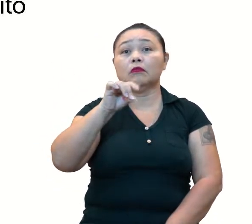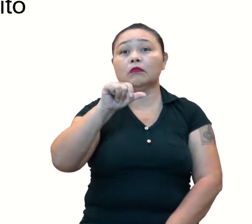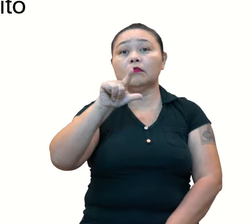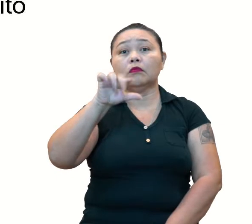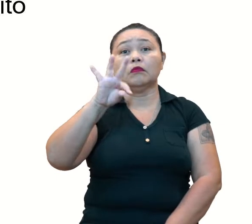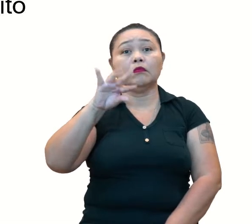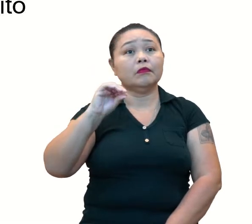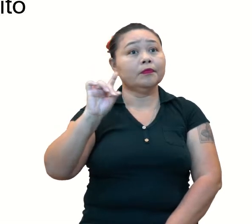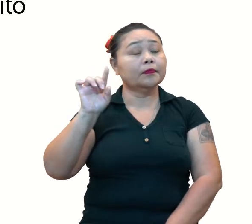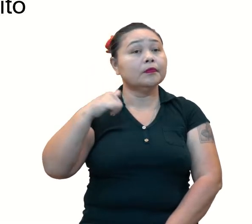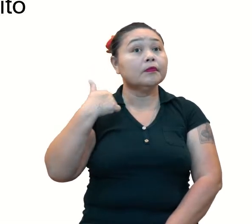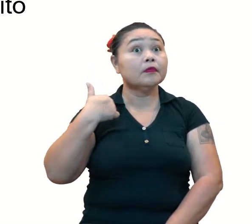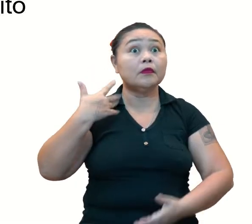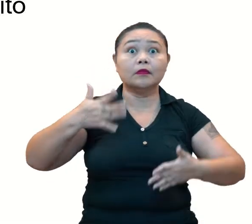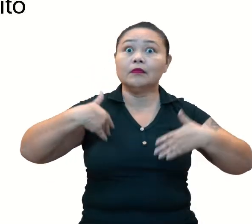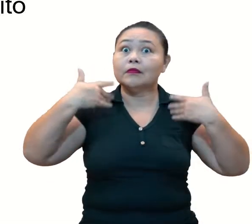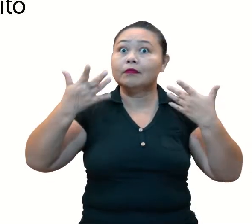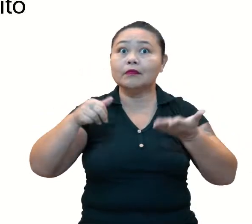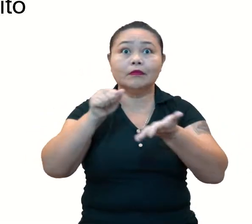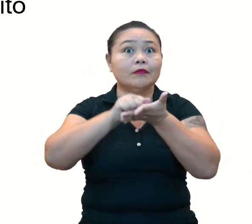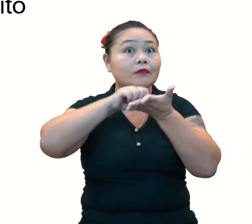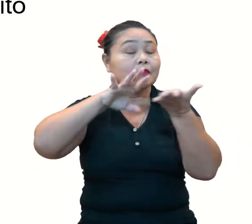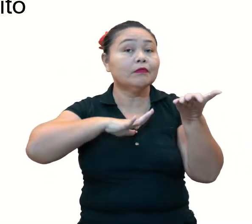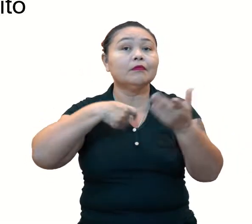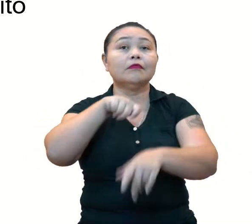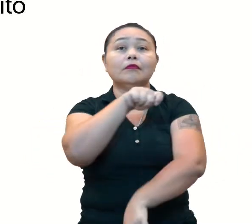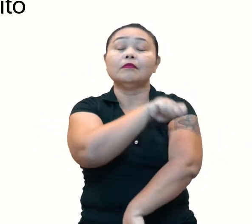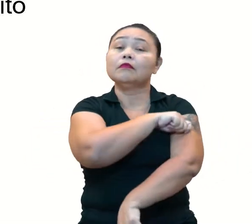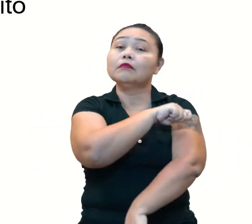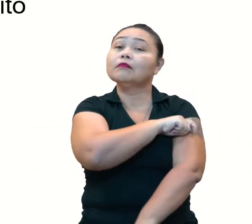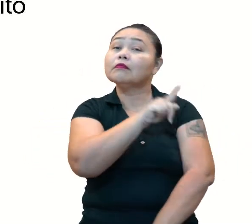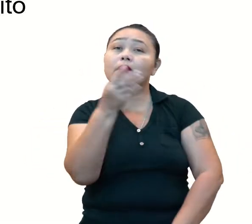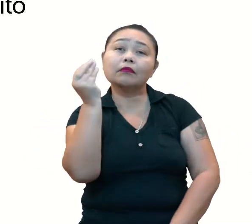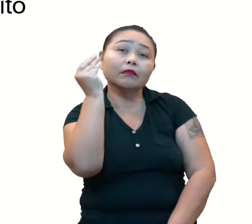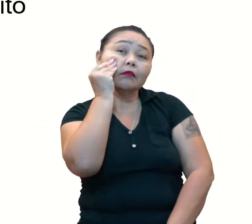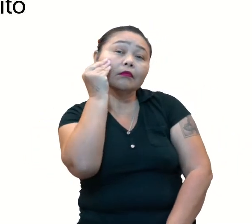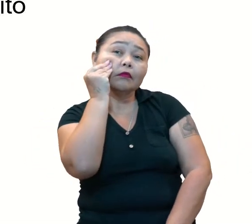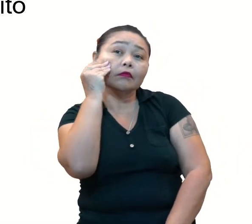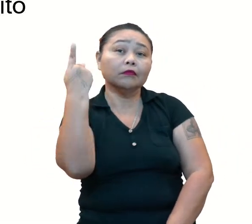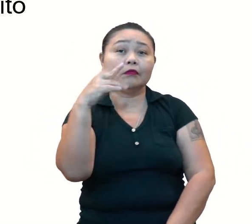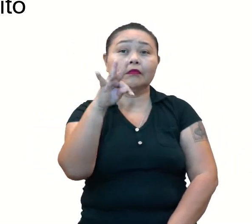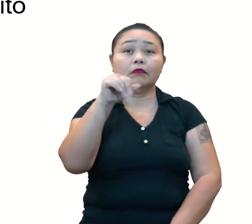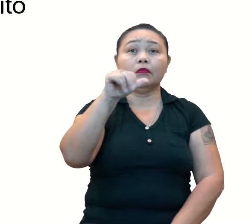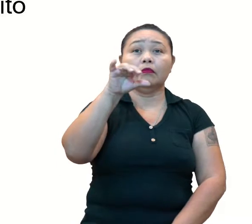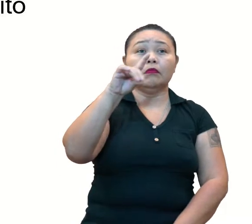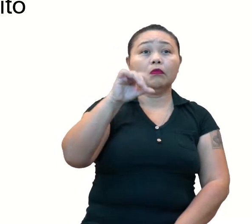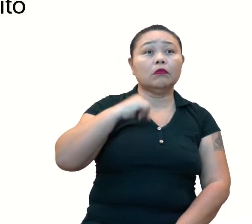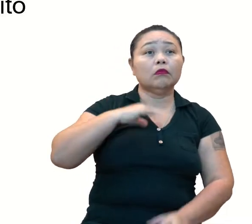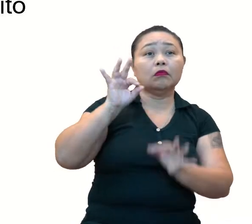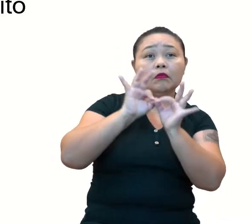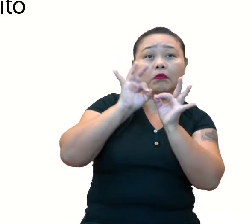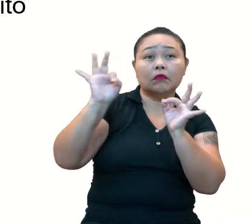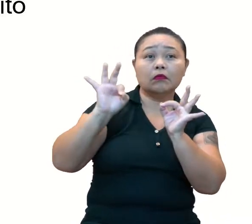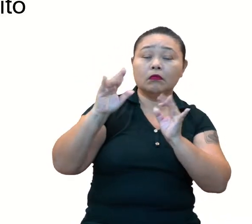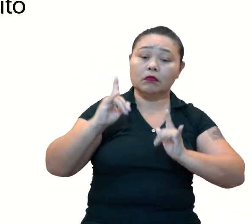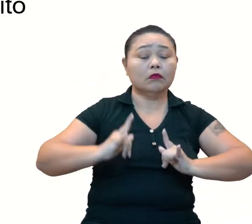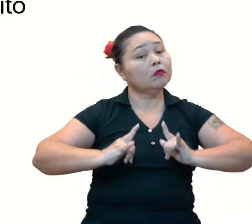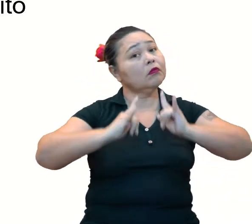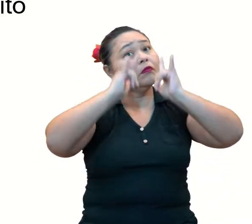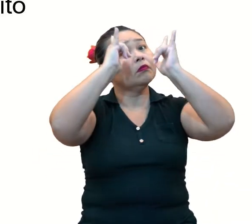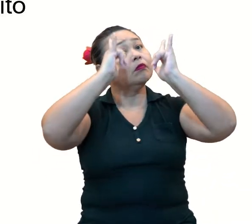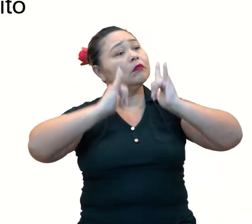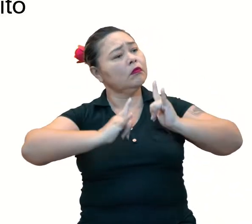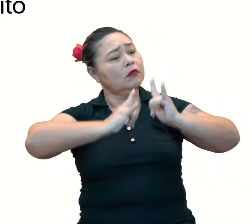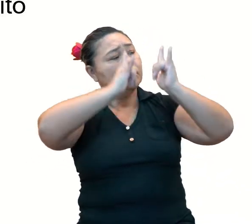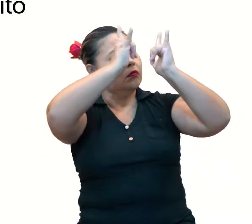teodolito. Empolgado com a atividade, o aluno foi testar o seu teodolito medindo a altura de um